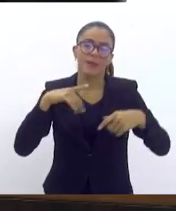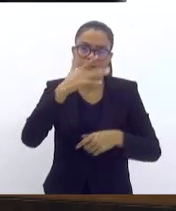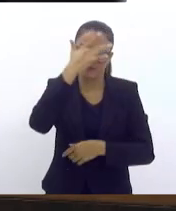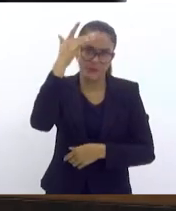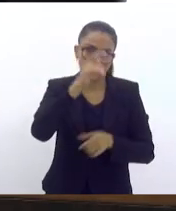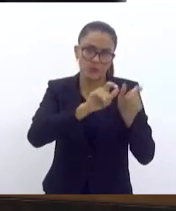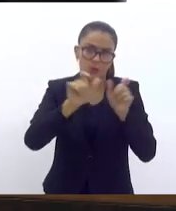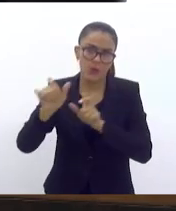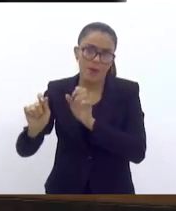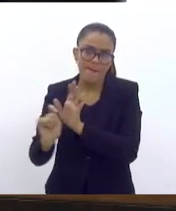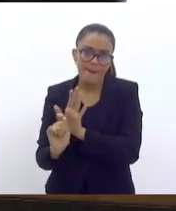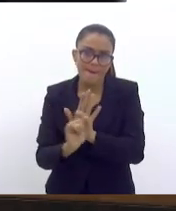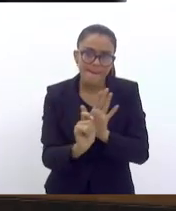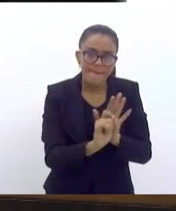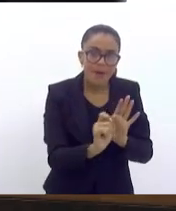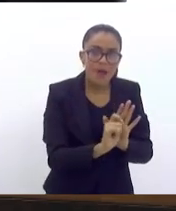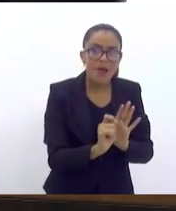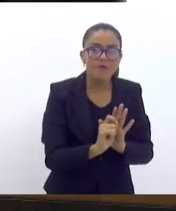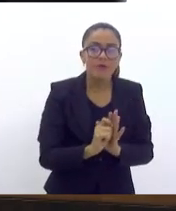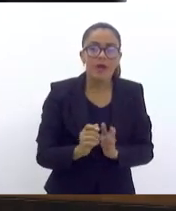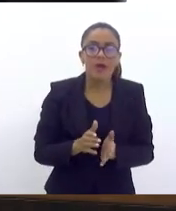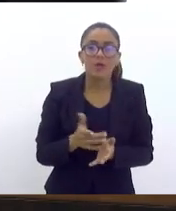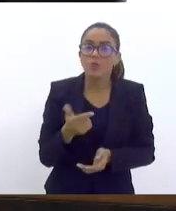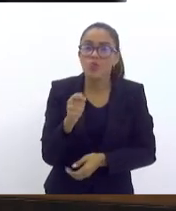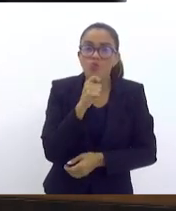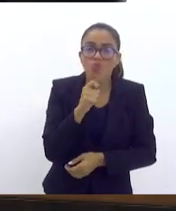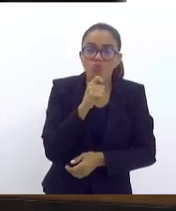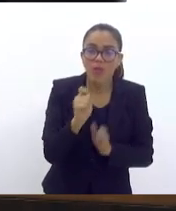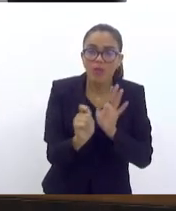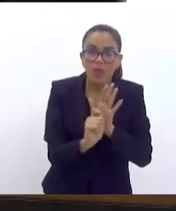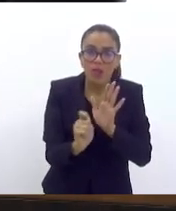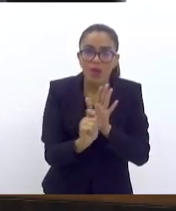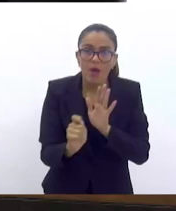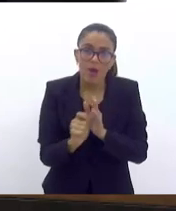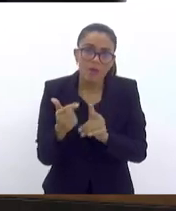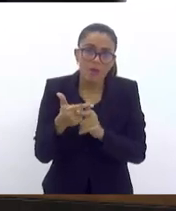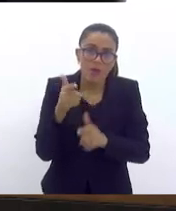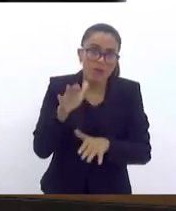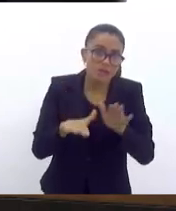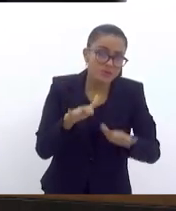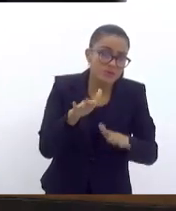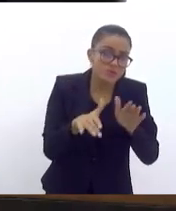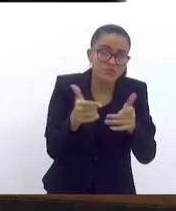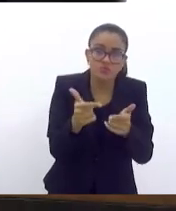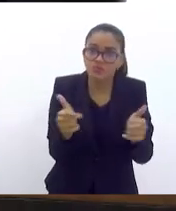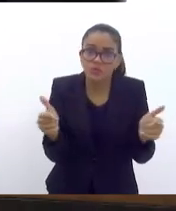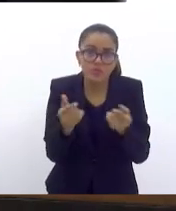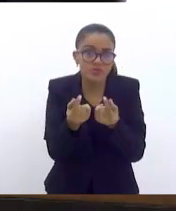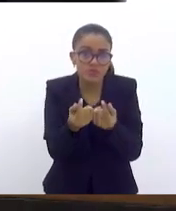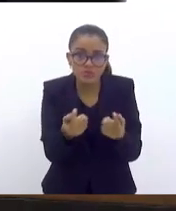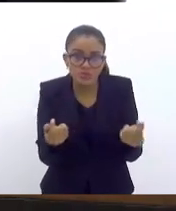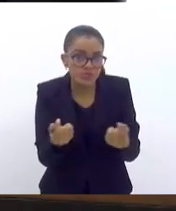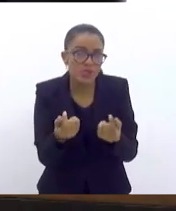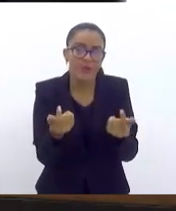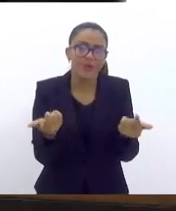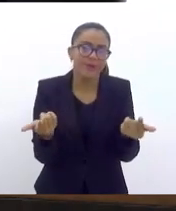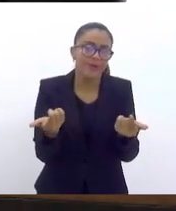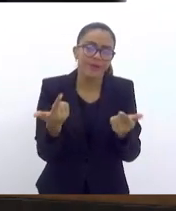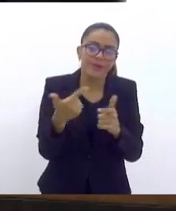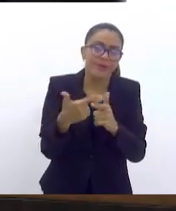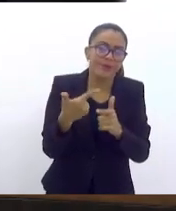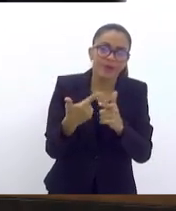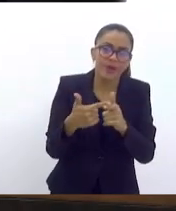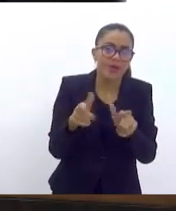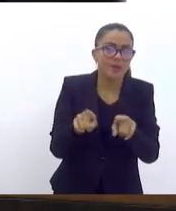eles ficam em abstinência muita das vezes porque não tem dinheiro porque